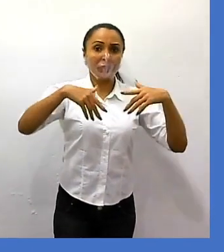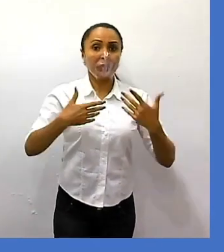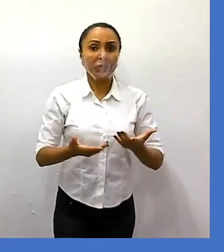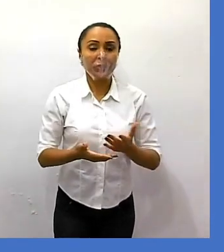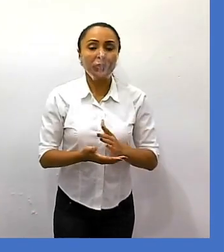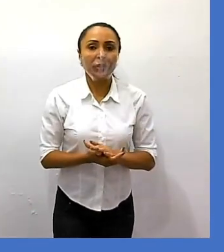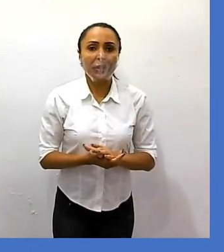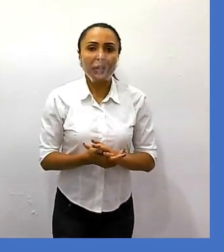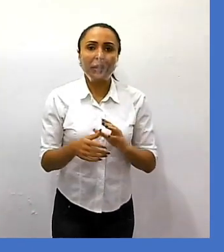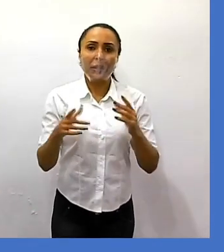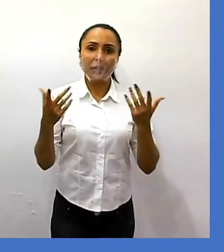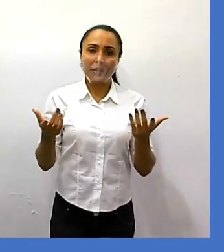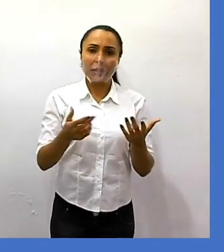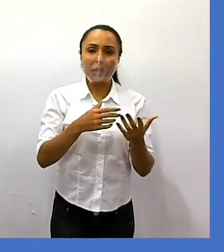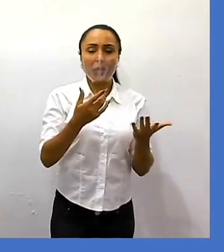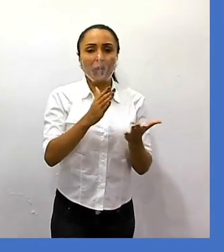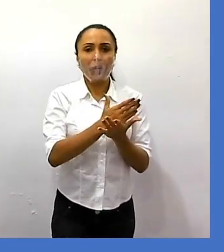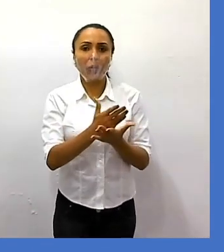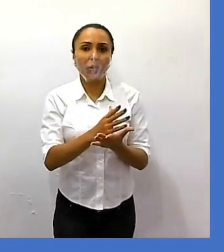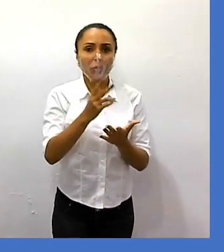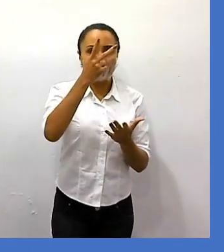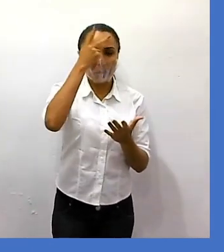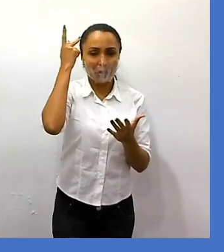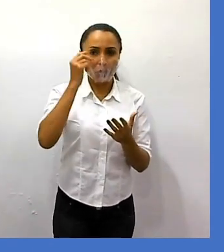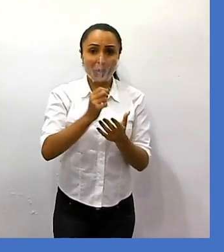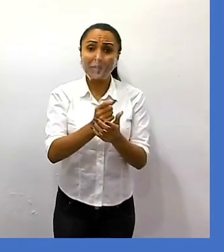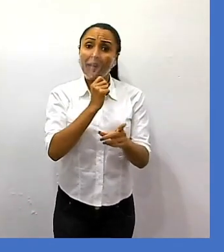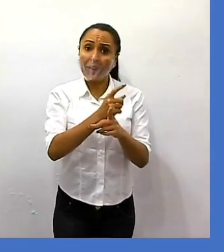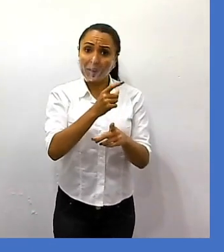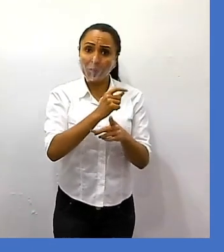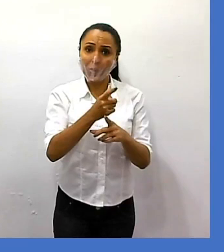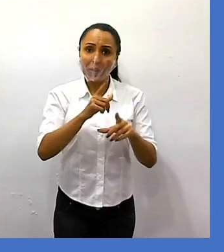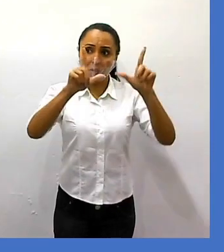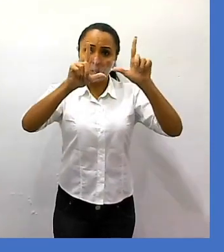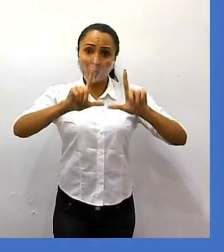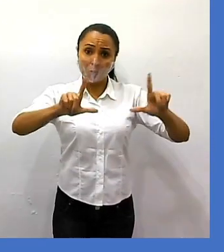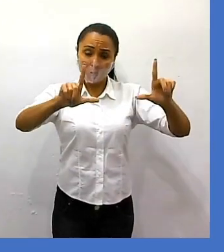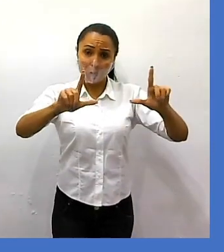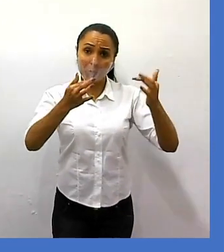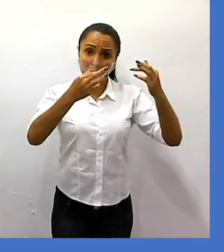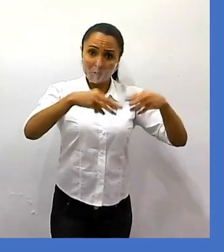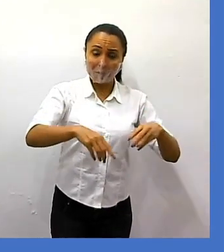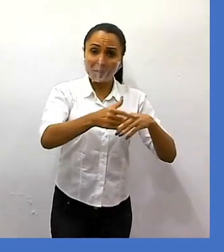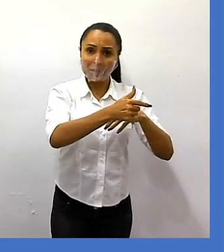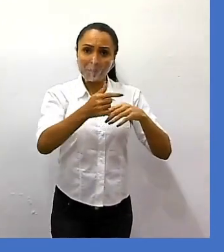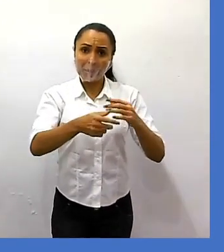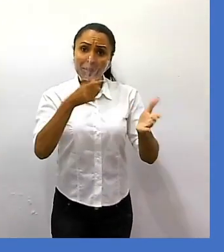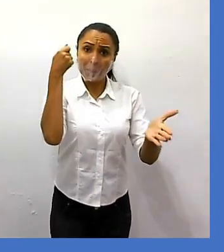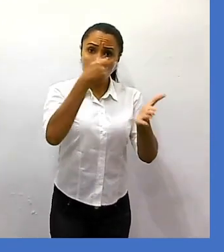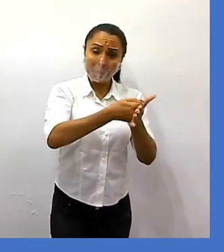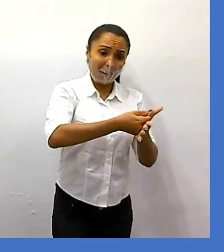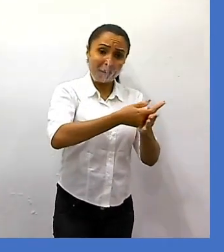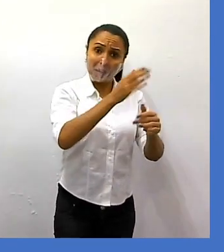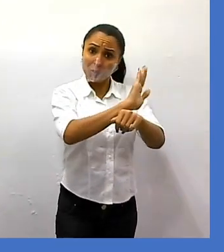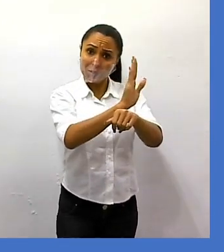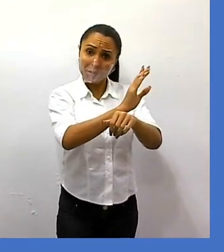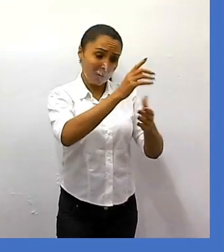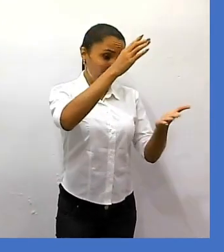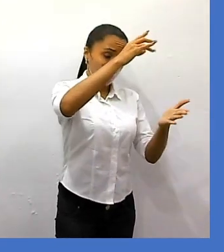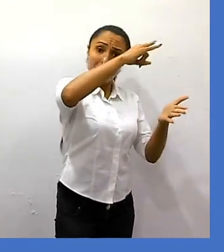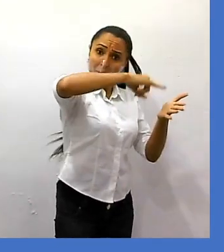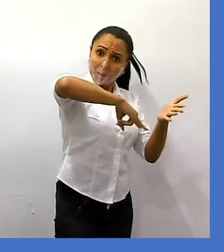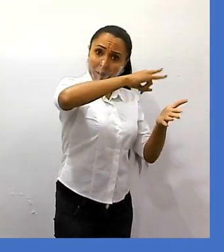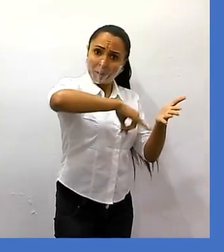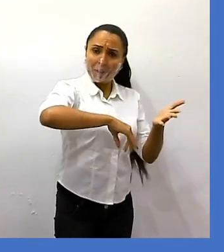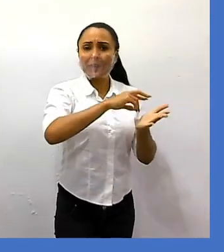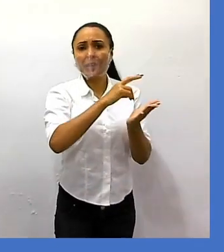esse equipamento, muitas pessoas alugavam os filmes durante o fim de semana e, no lugar de pagar o ingresso e ir ao cinema, alugava